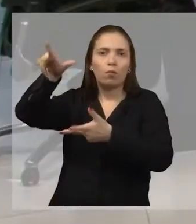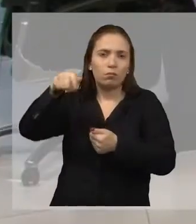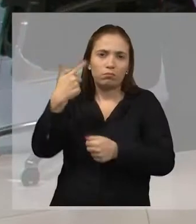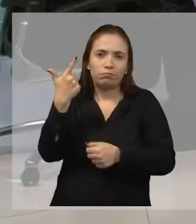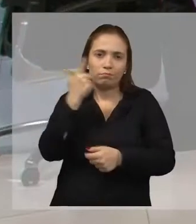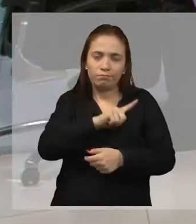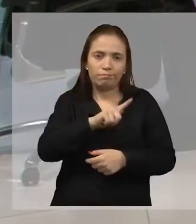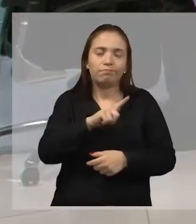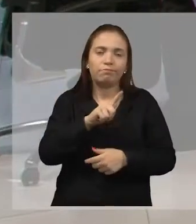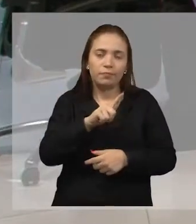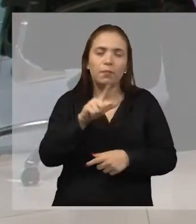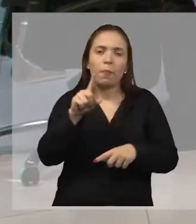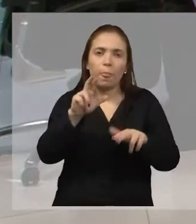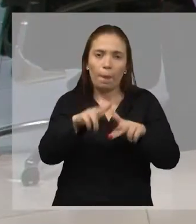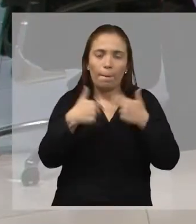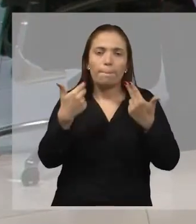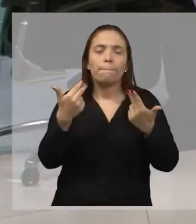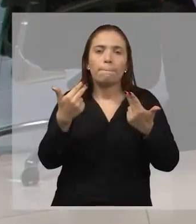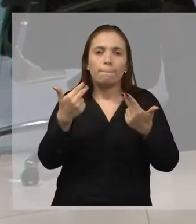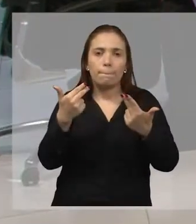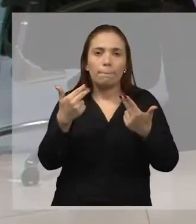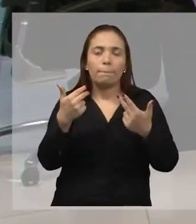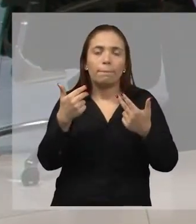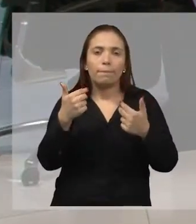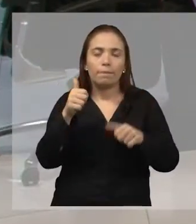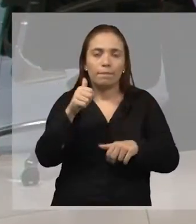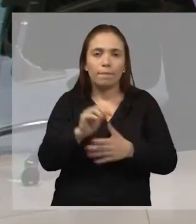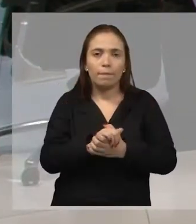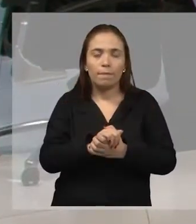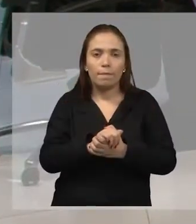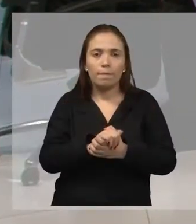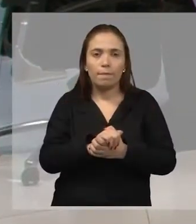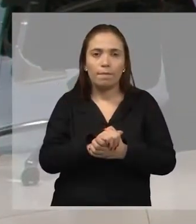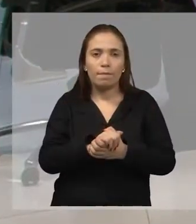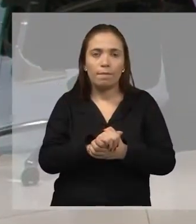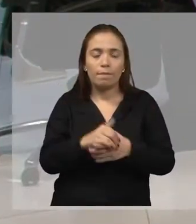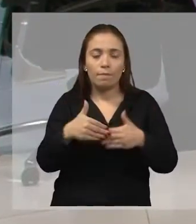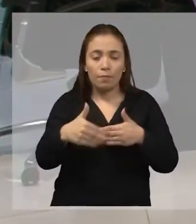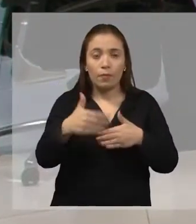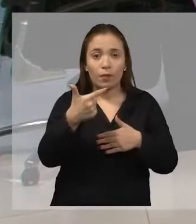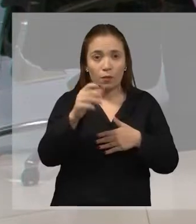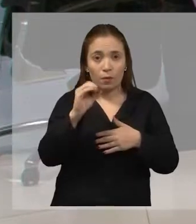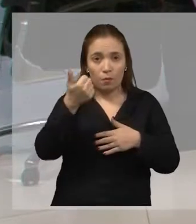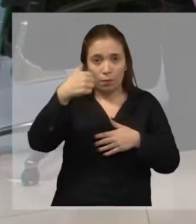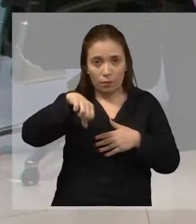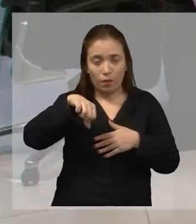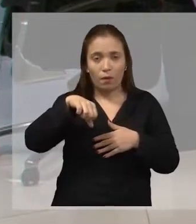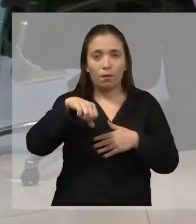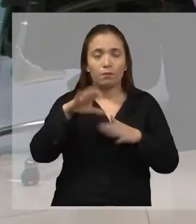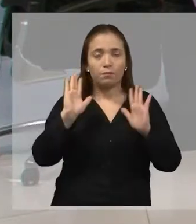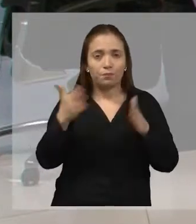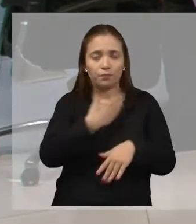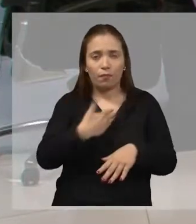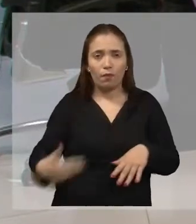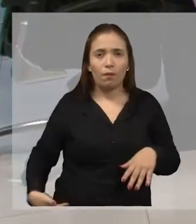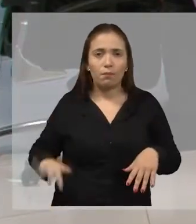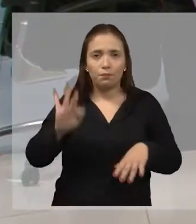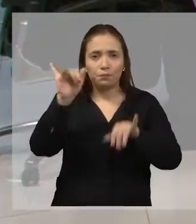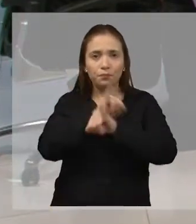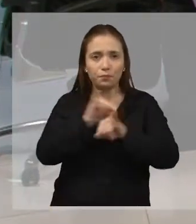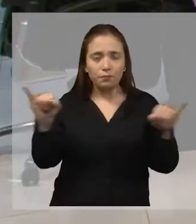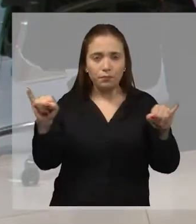transferência ocorrendo e o sistema anterior que já vinha dos aposentados que precisa desse fundo. Quer dizer, esse fundo ele